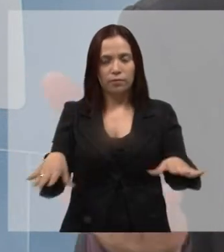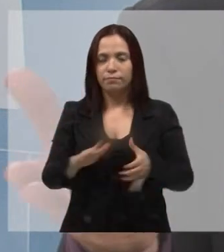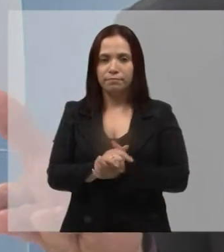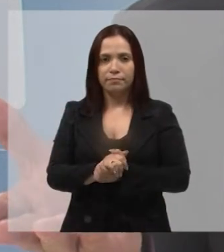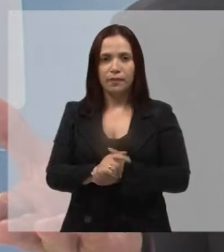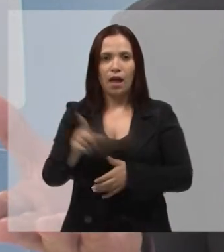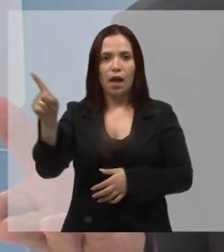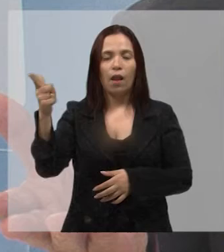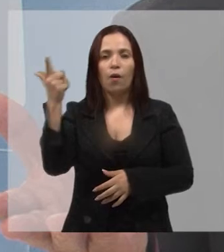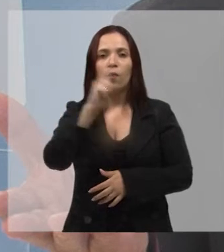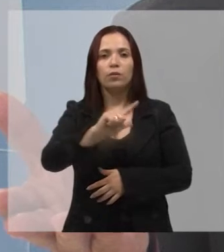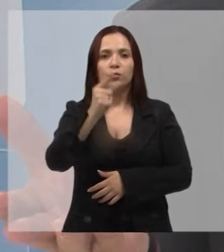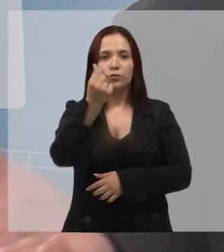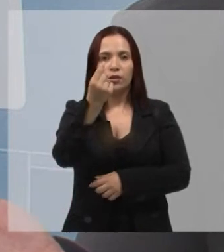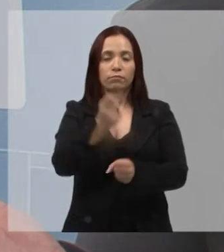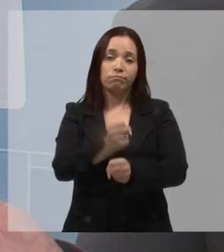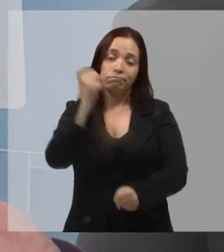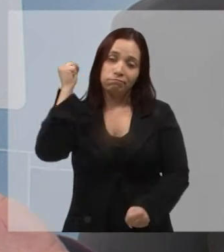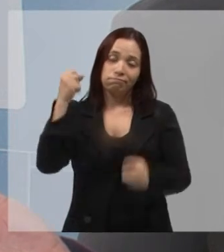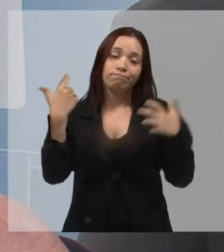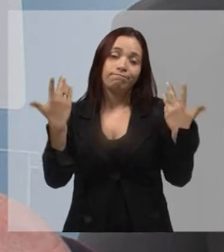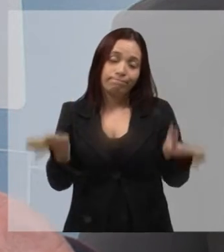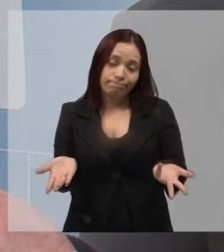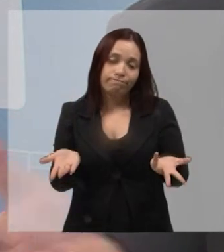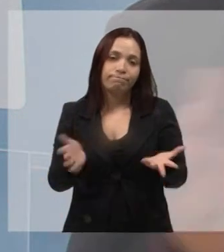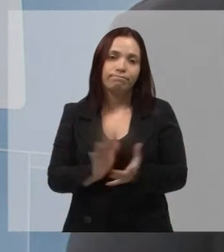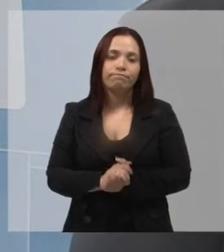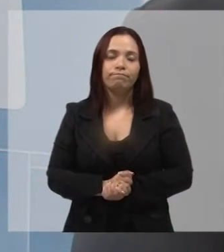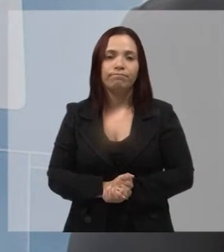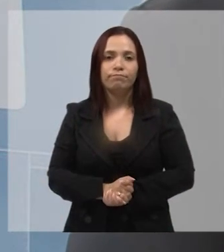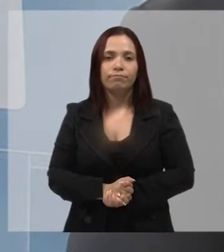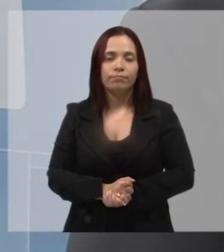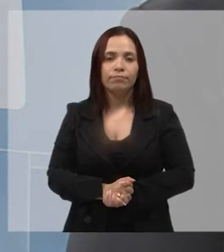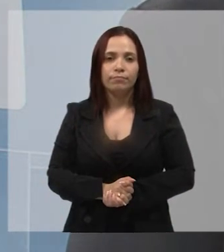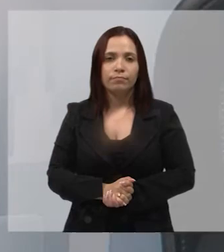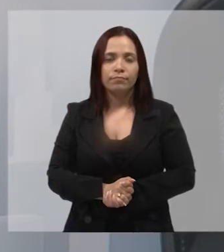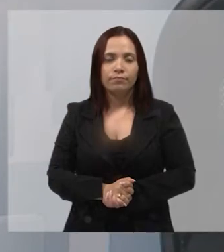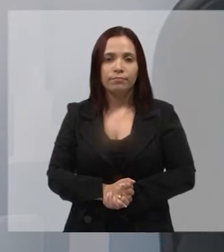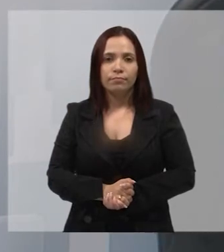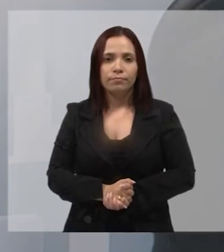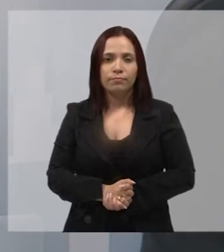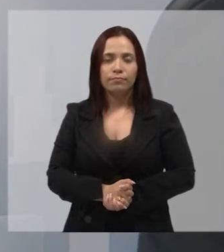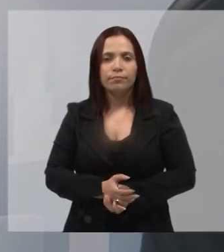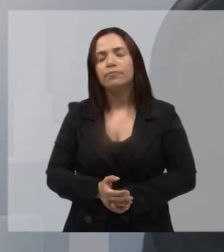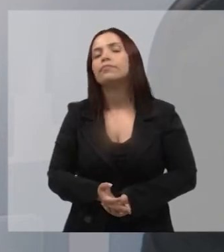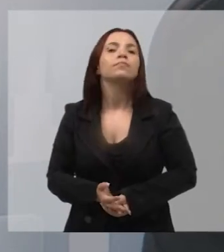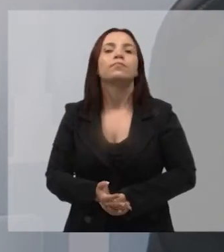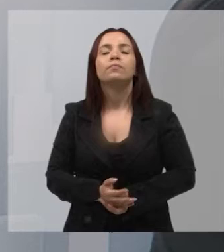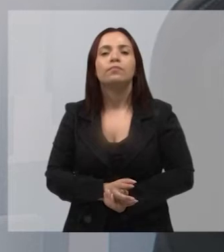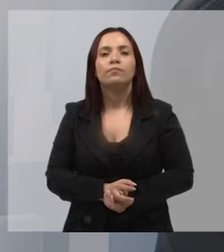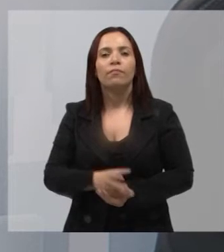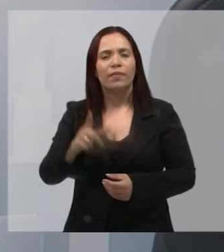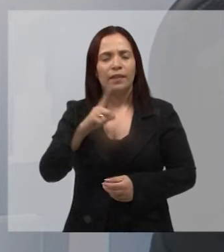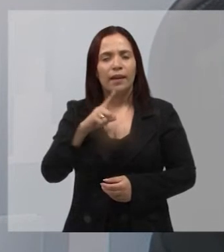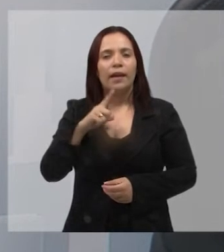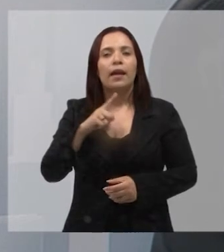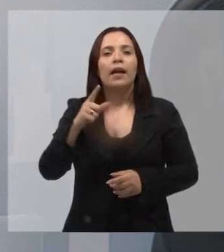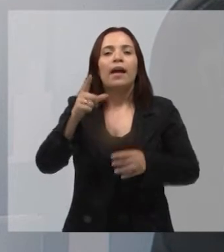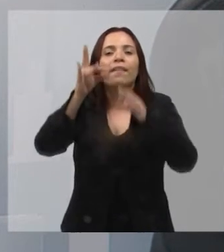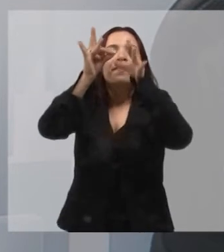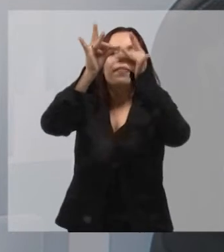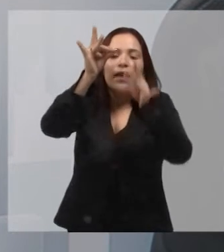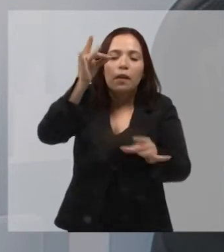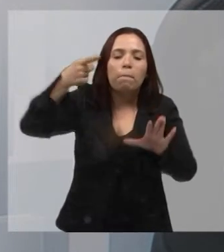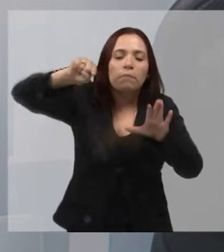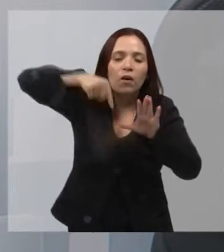ganhou dinheiro nessa brincadeira. É assim que funciona, né? O jogo é muito mais complicado do que a